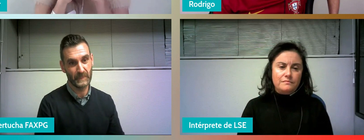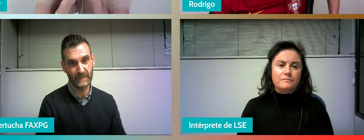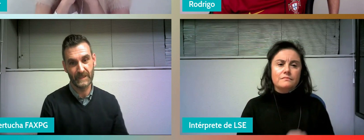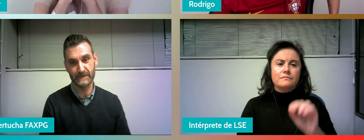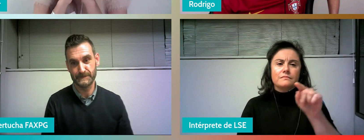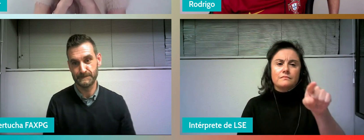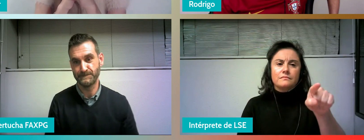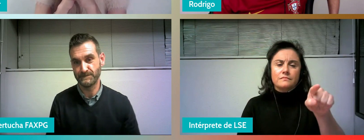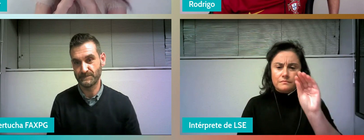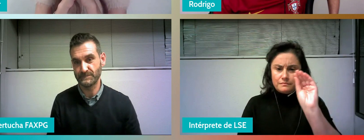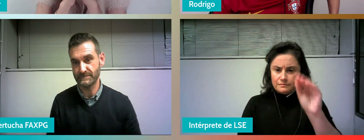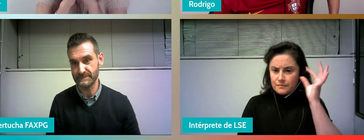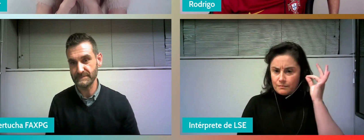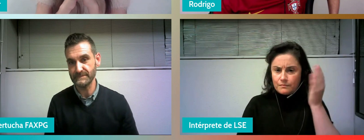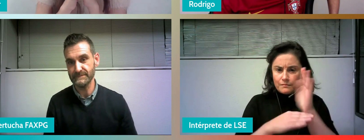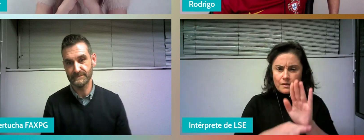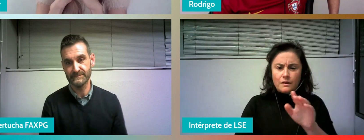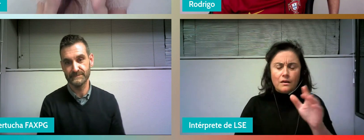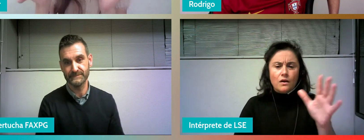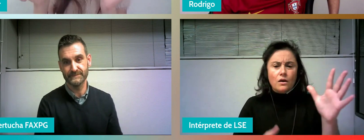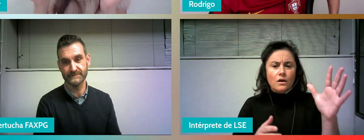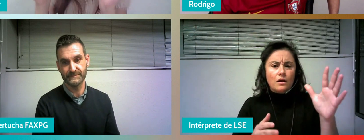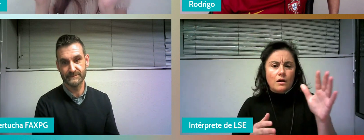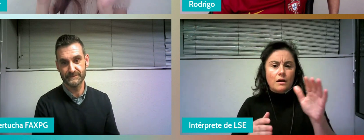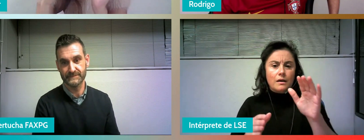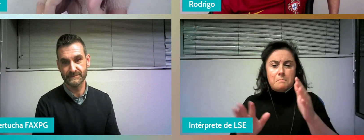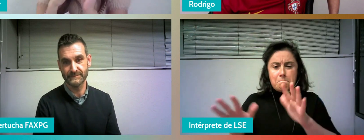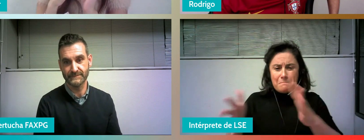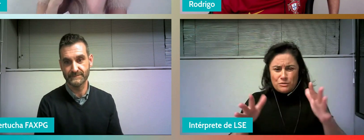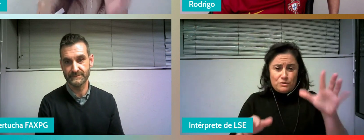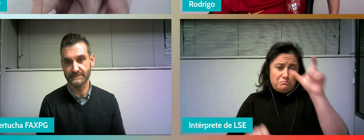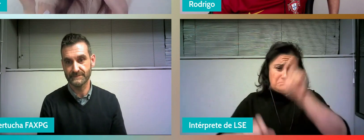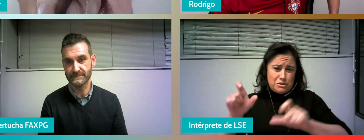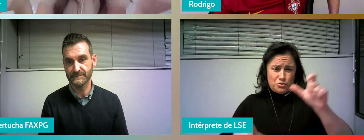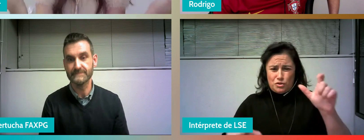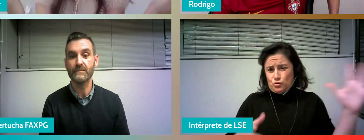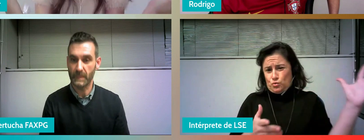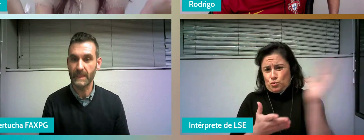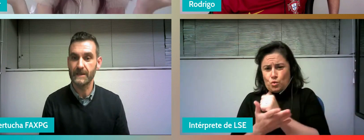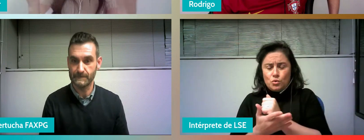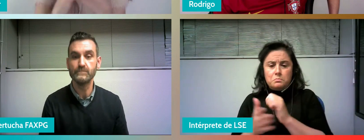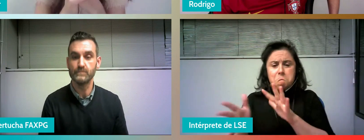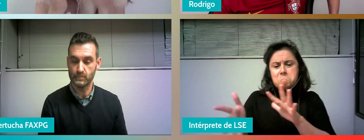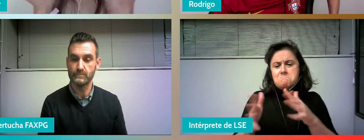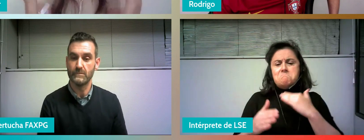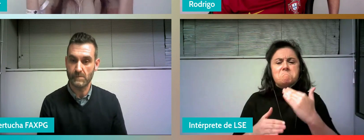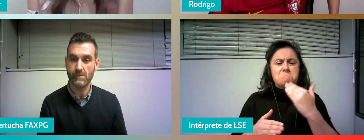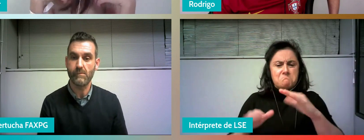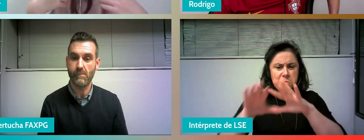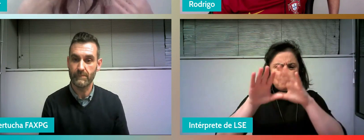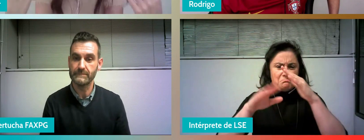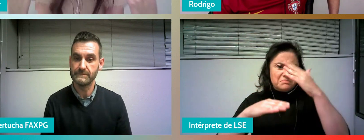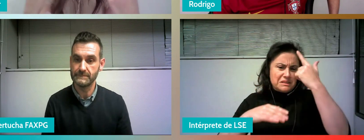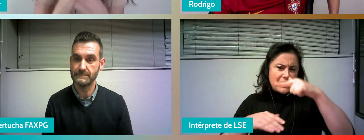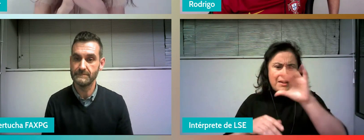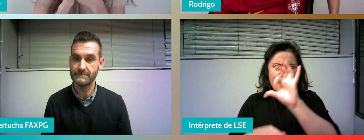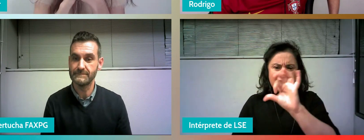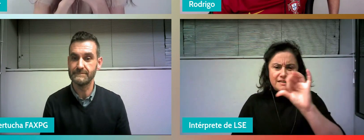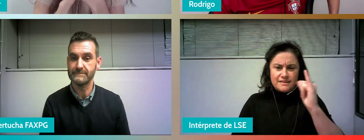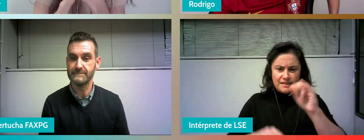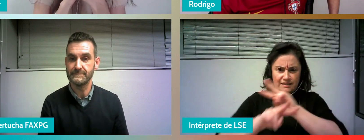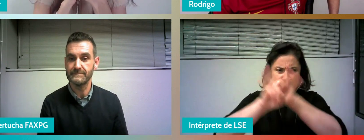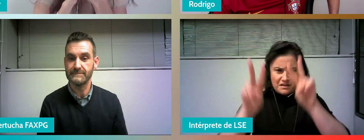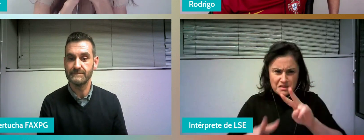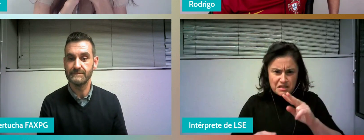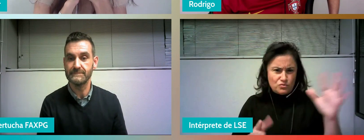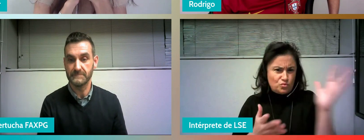Todos controlades un mínimo a internacional para poder viaxar e coñecer a xente de calquera